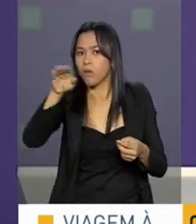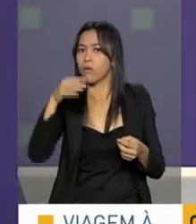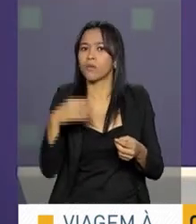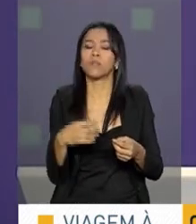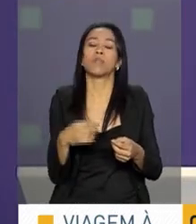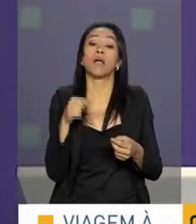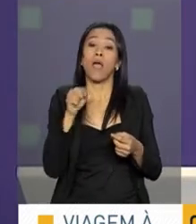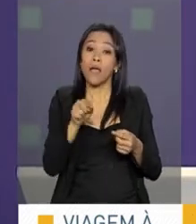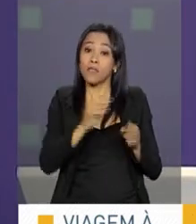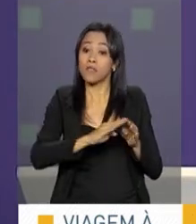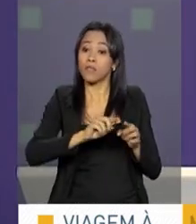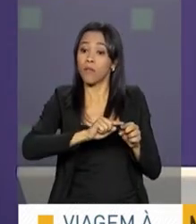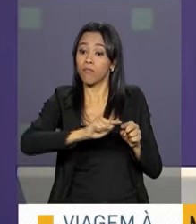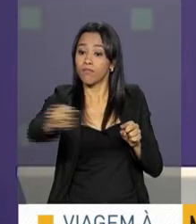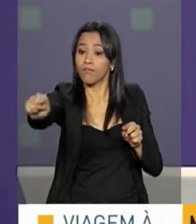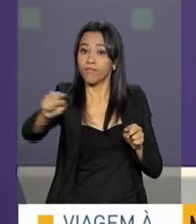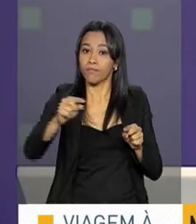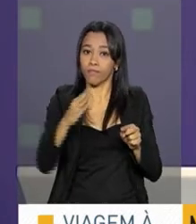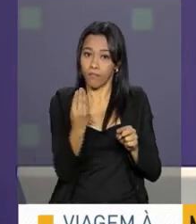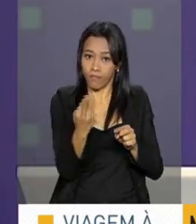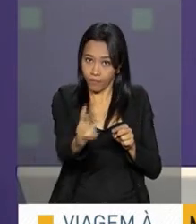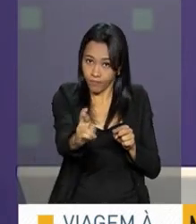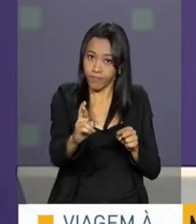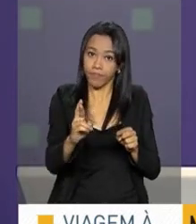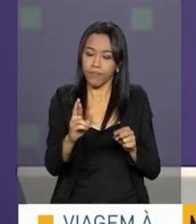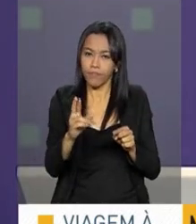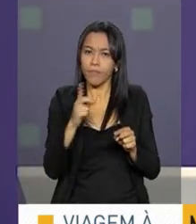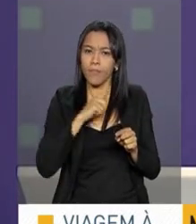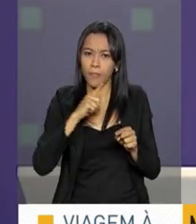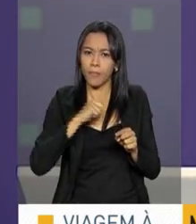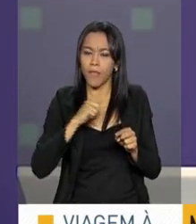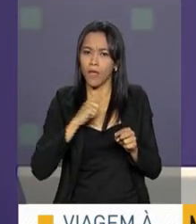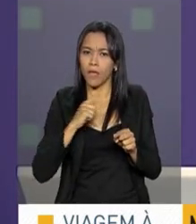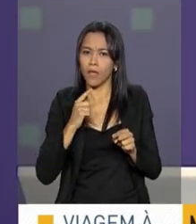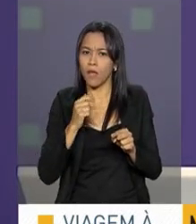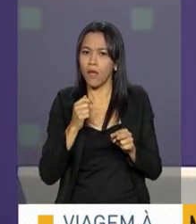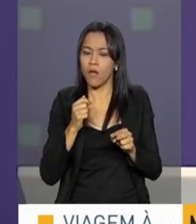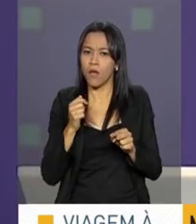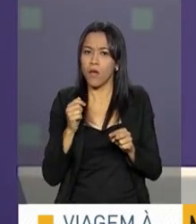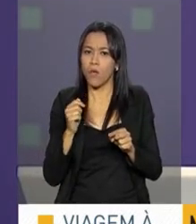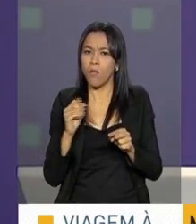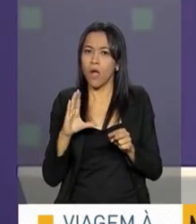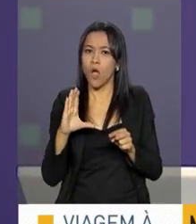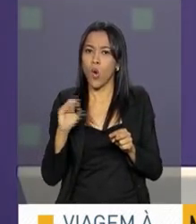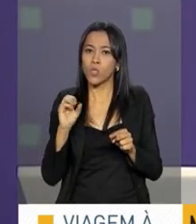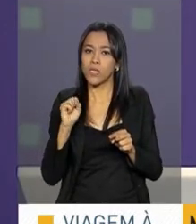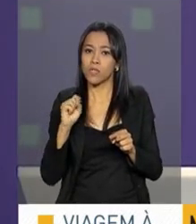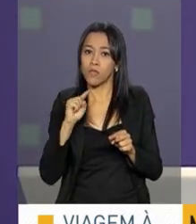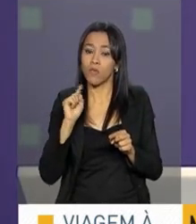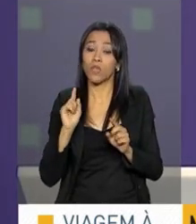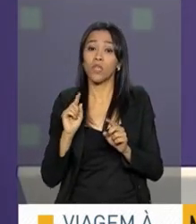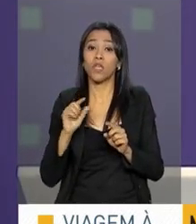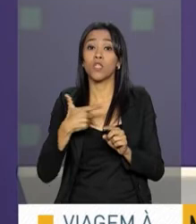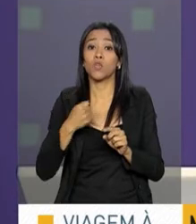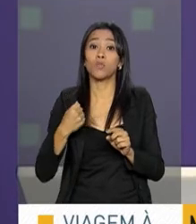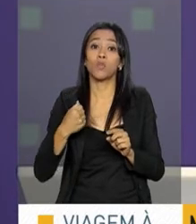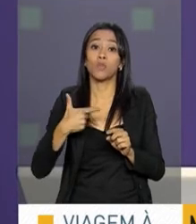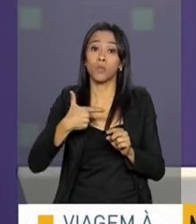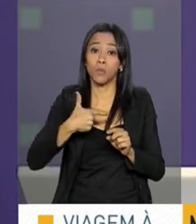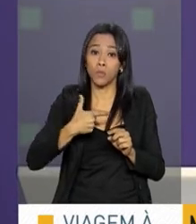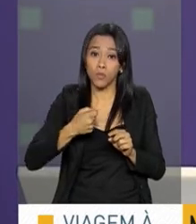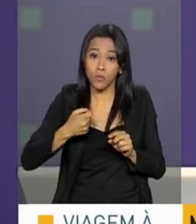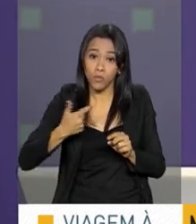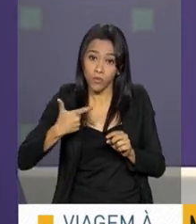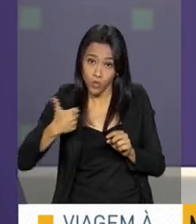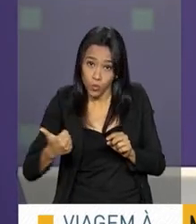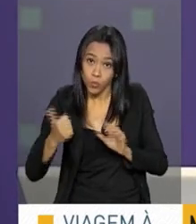rodovia que está hoje, ainda tem uma concessão que se finaliza no ano de 2021, e nós estamos iniciando os